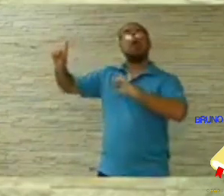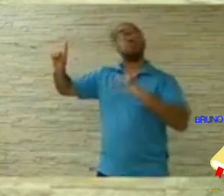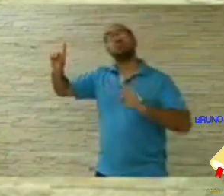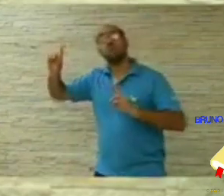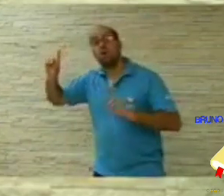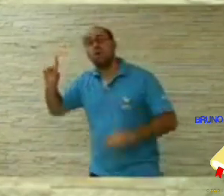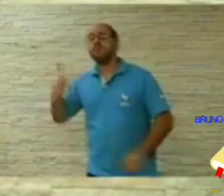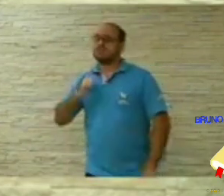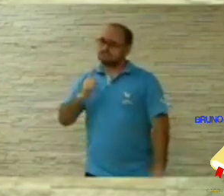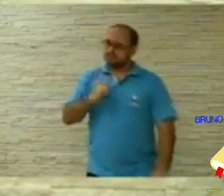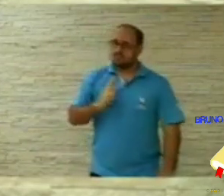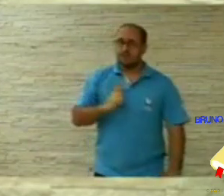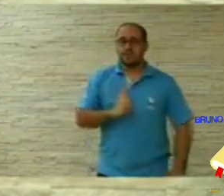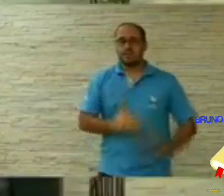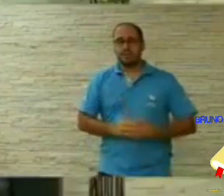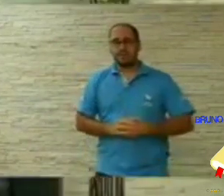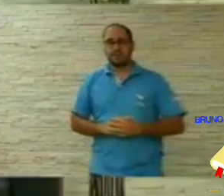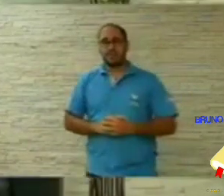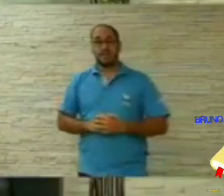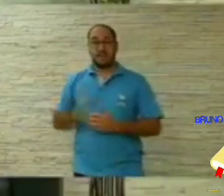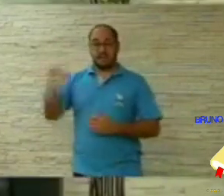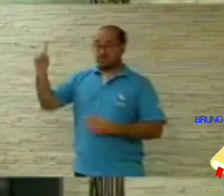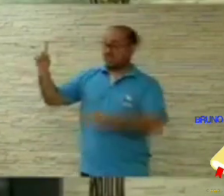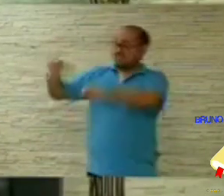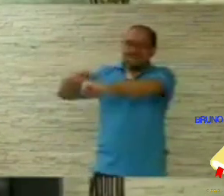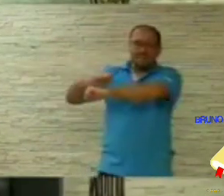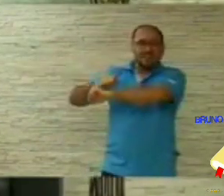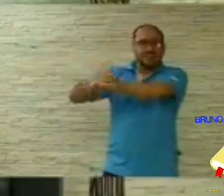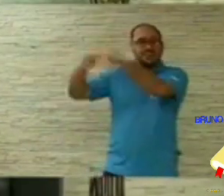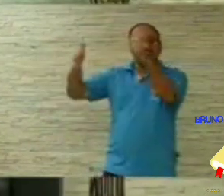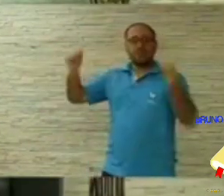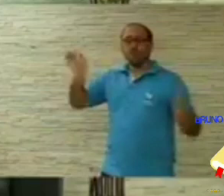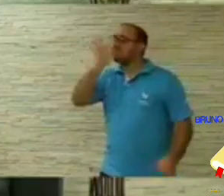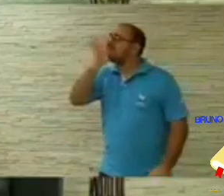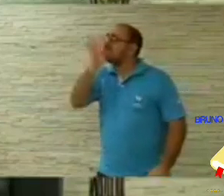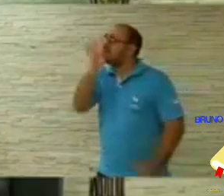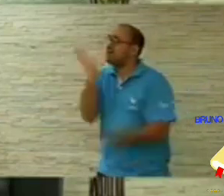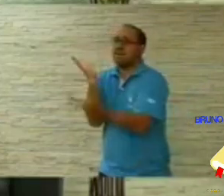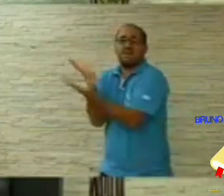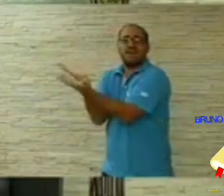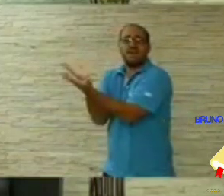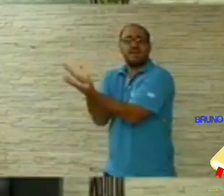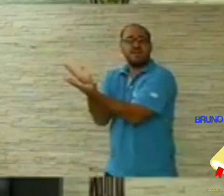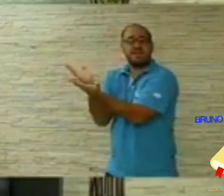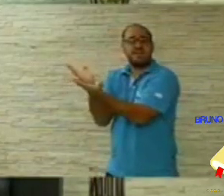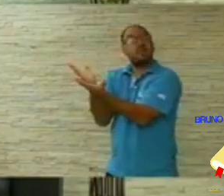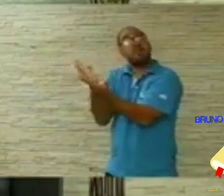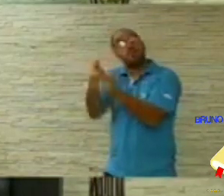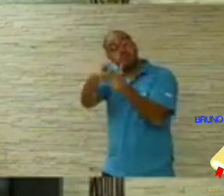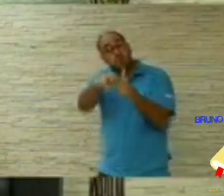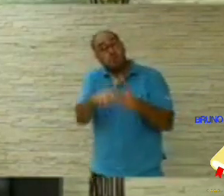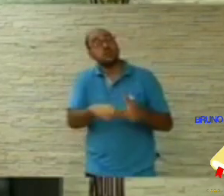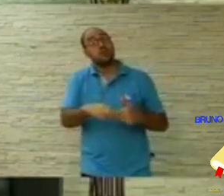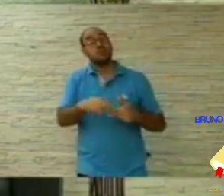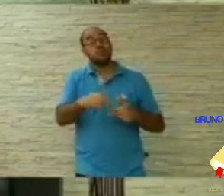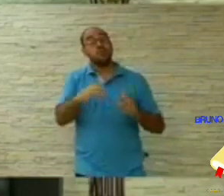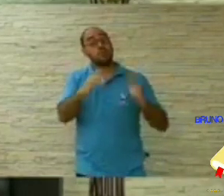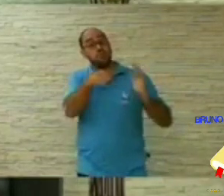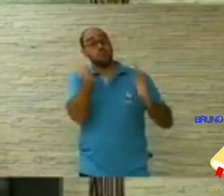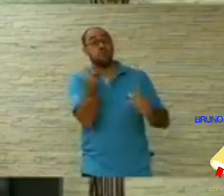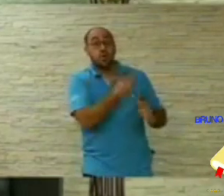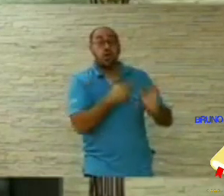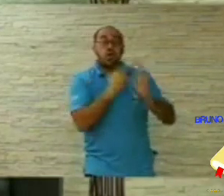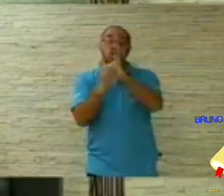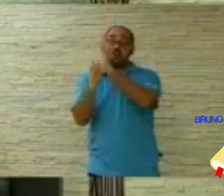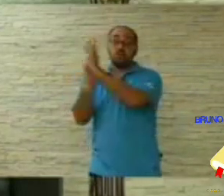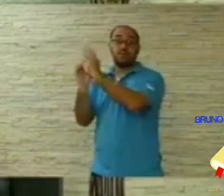adorar na primeira estrofe, Ele é grandioso, admirável, Ele é maior do que você, maior do que a mim